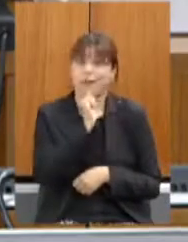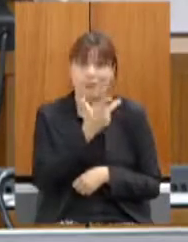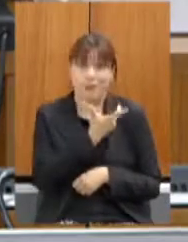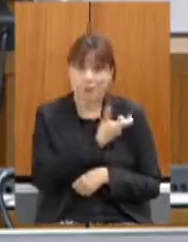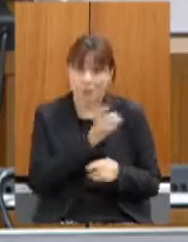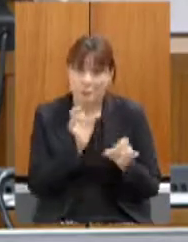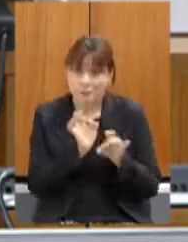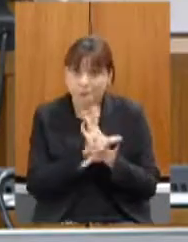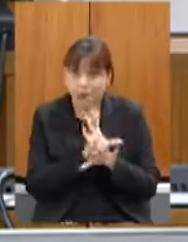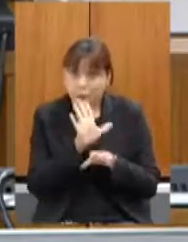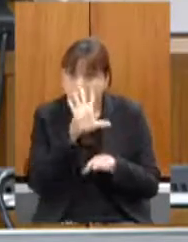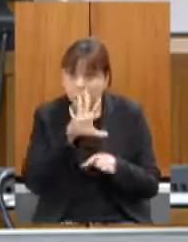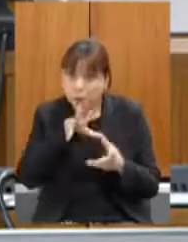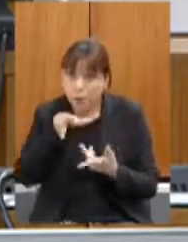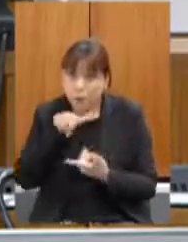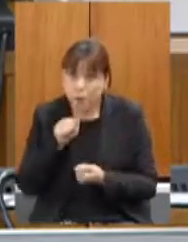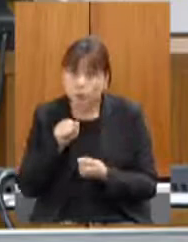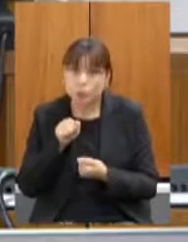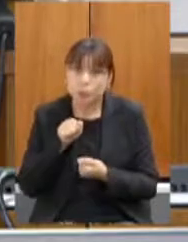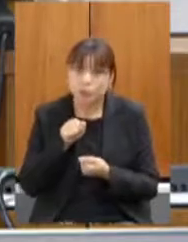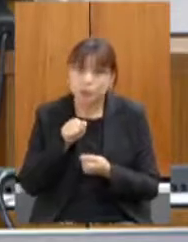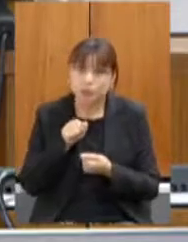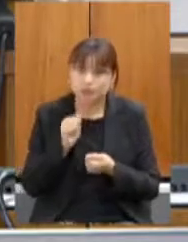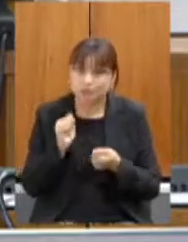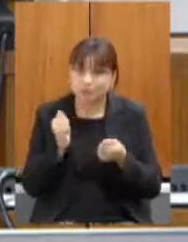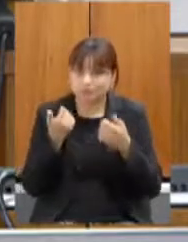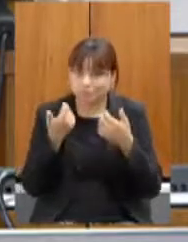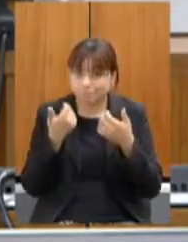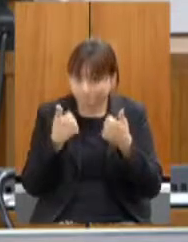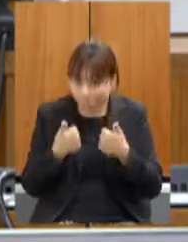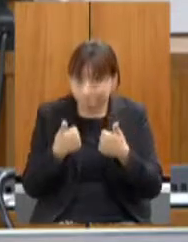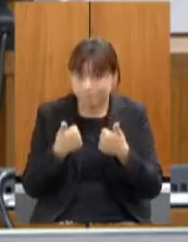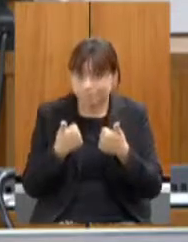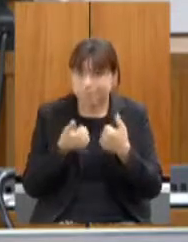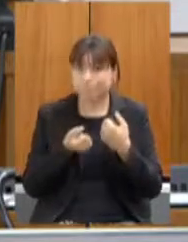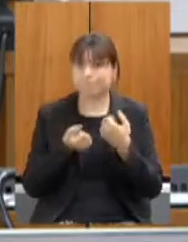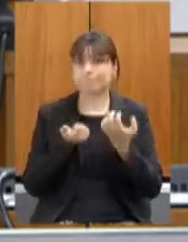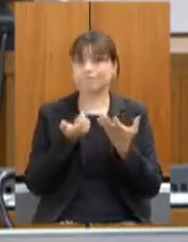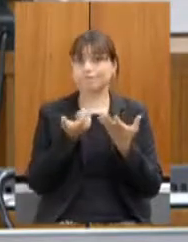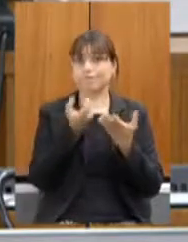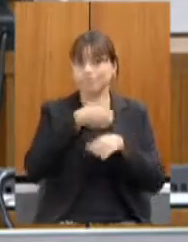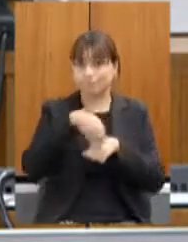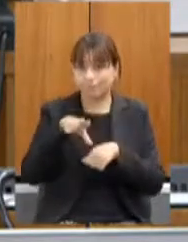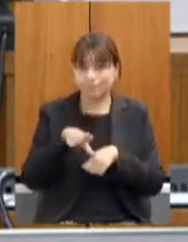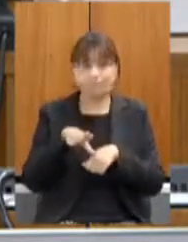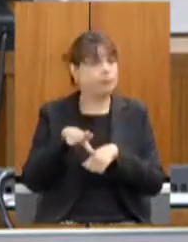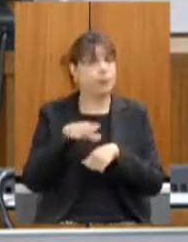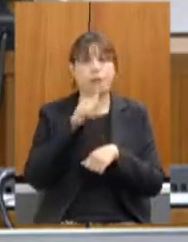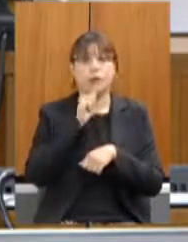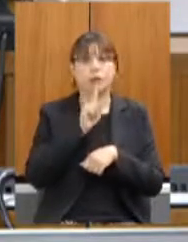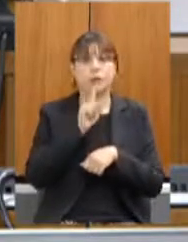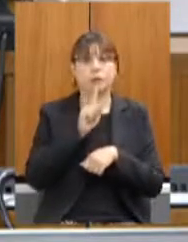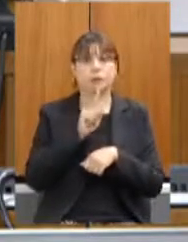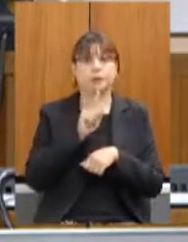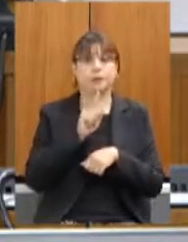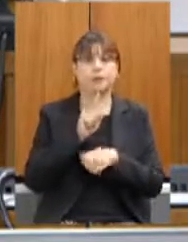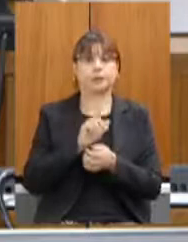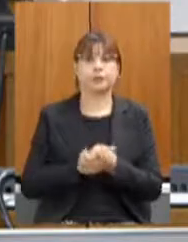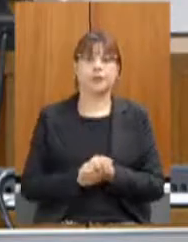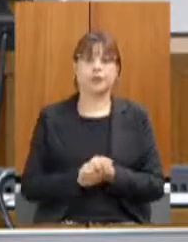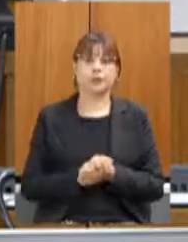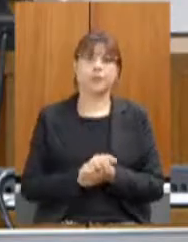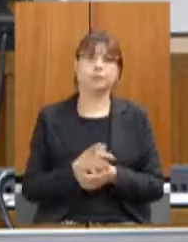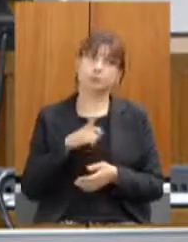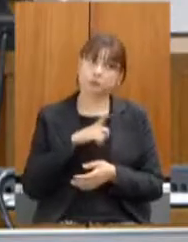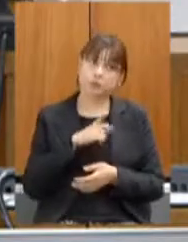para se fazer uma campanha de vacinação nós tivemos muitas informações nesse final de semana sobre vacinas que estão tendo